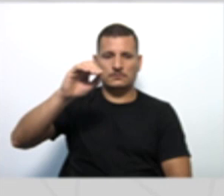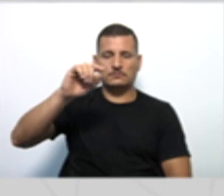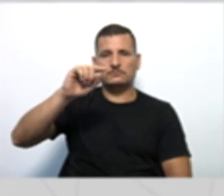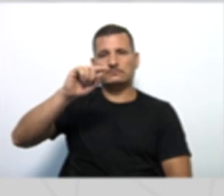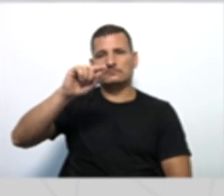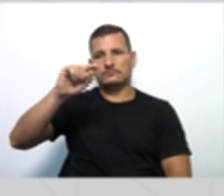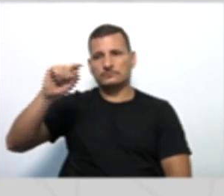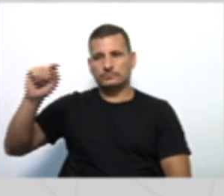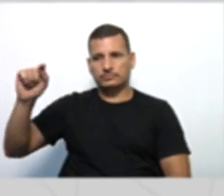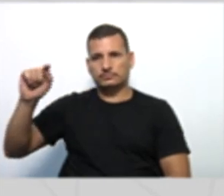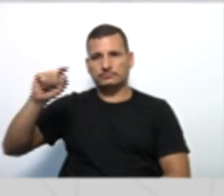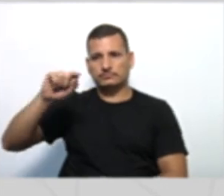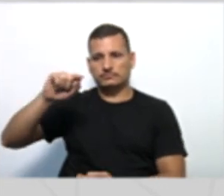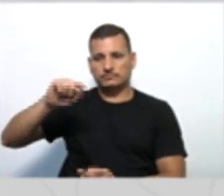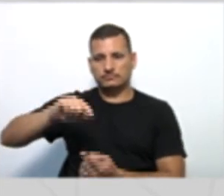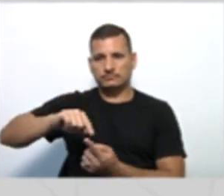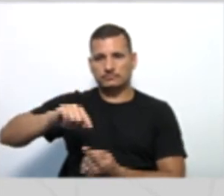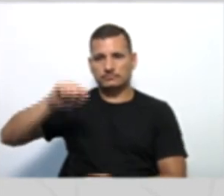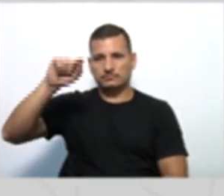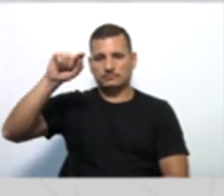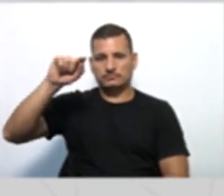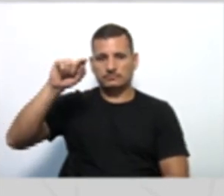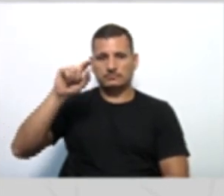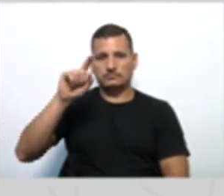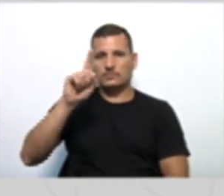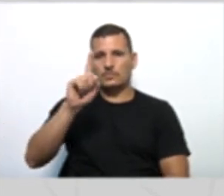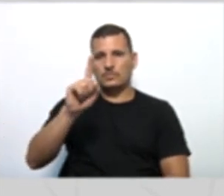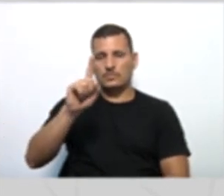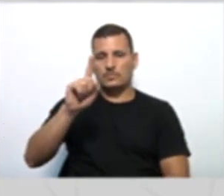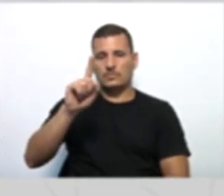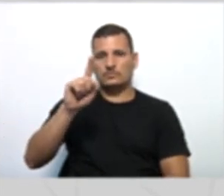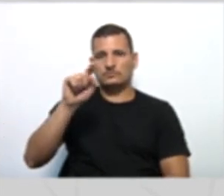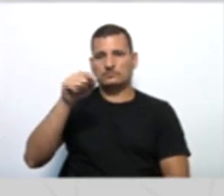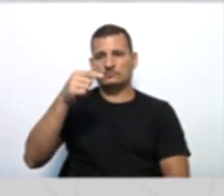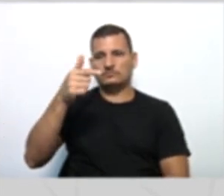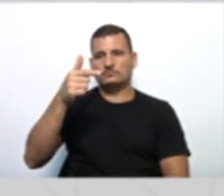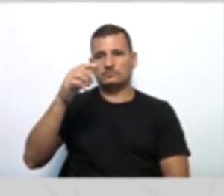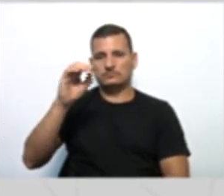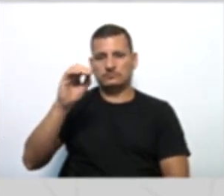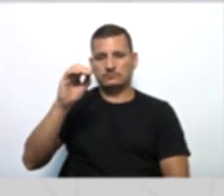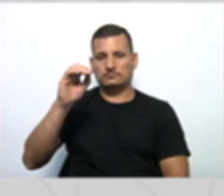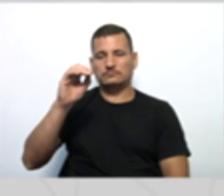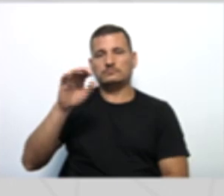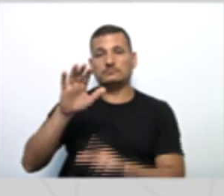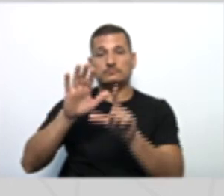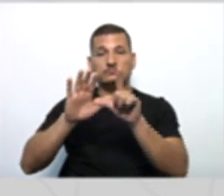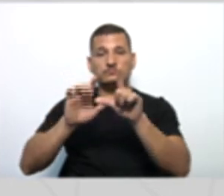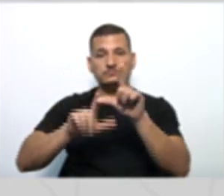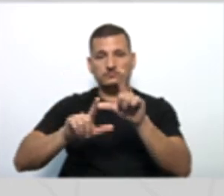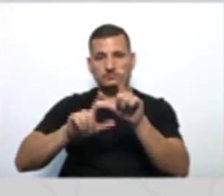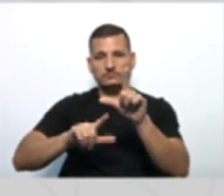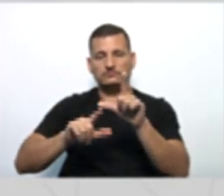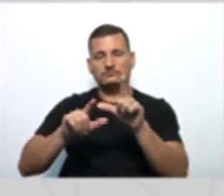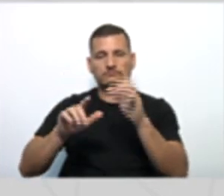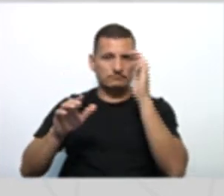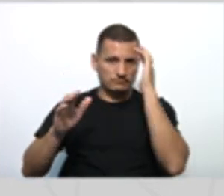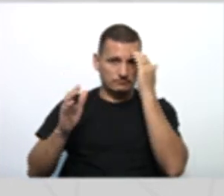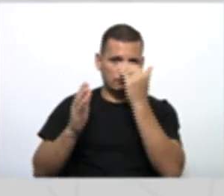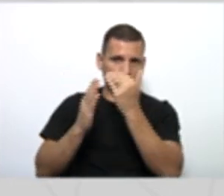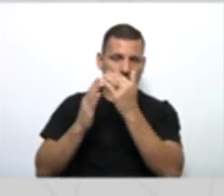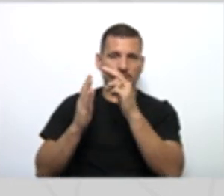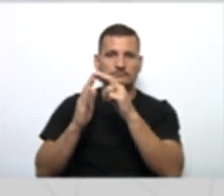mas a medida usual é 90 por 1,20. E as letras seguem o padrão da ABNT, mas tem um